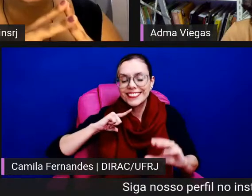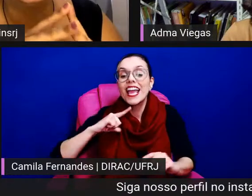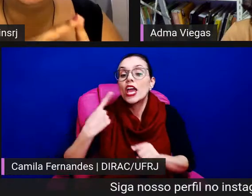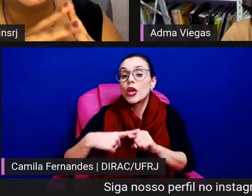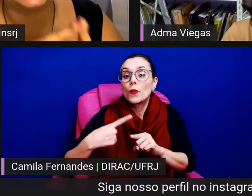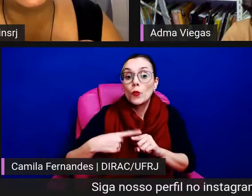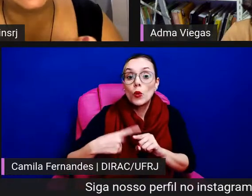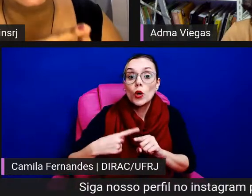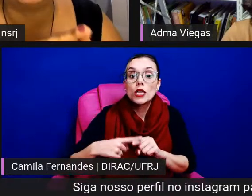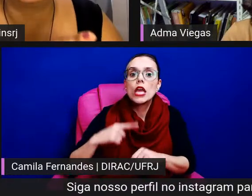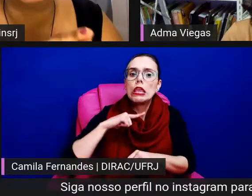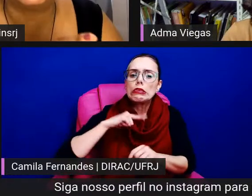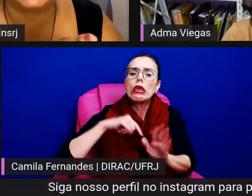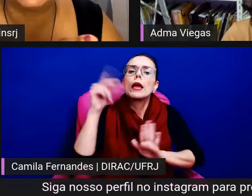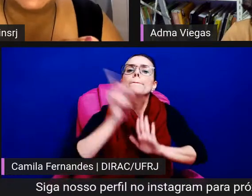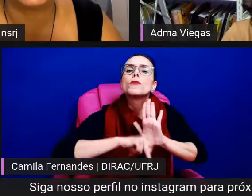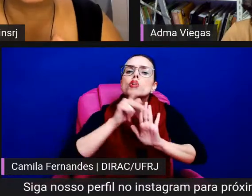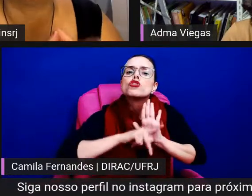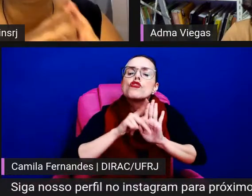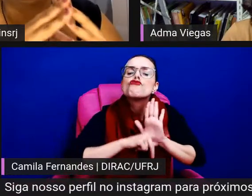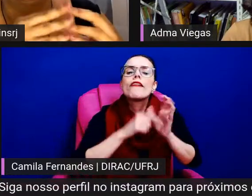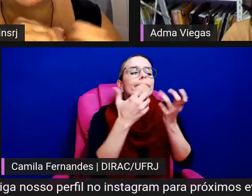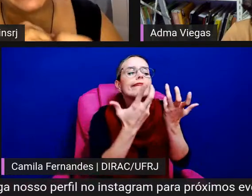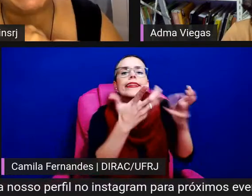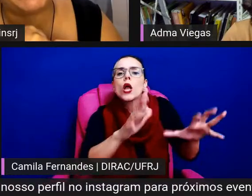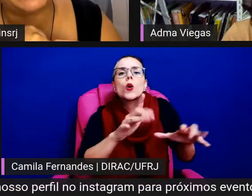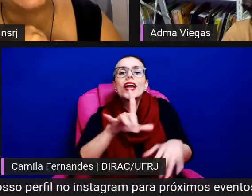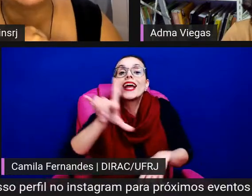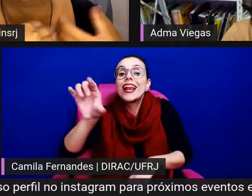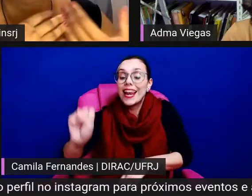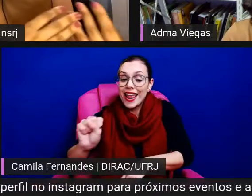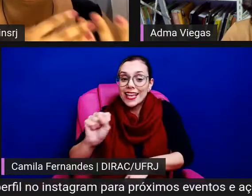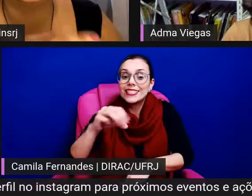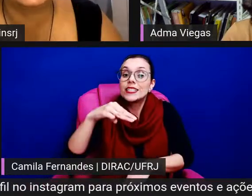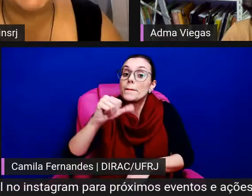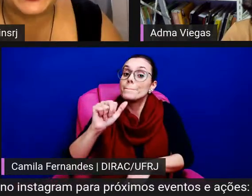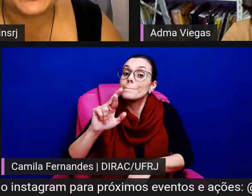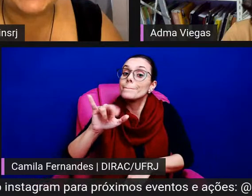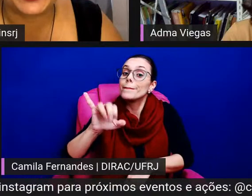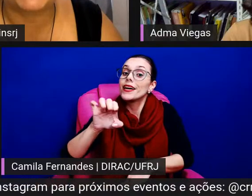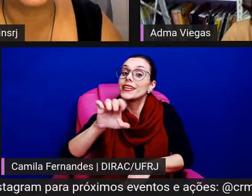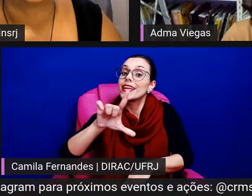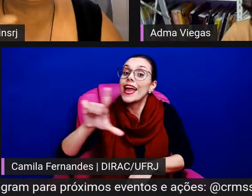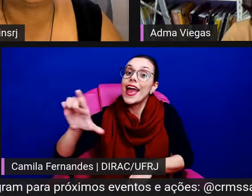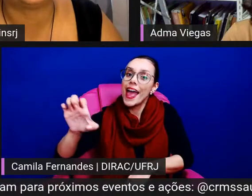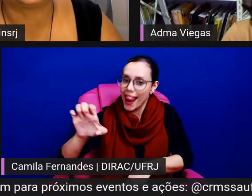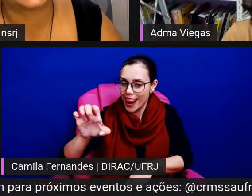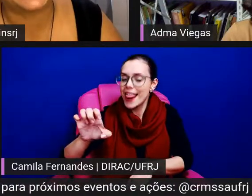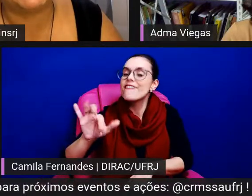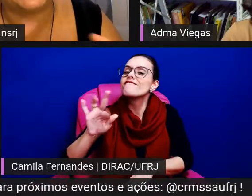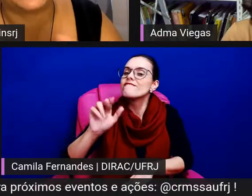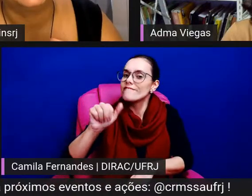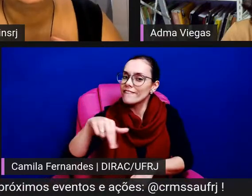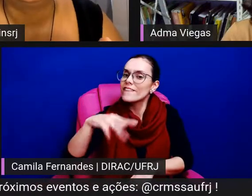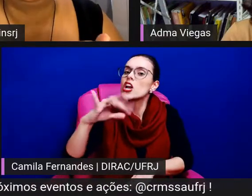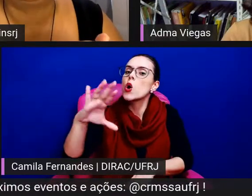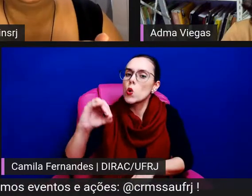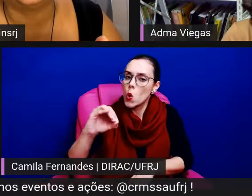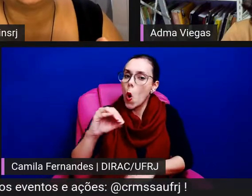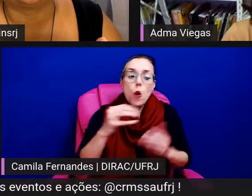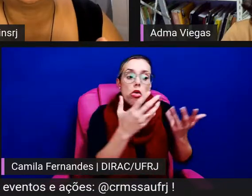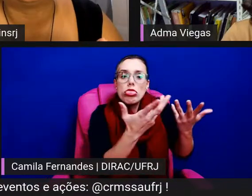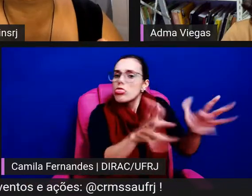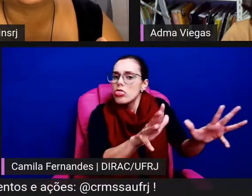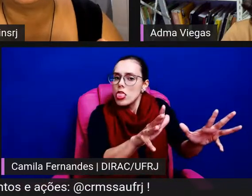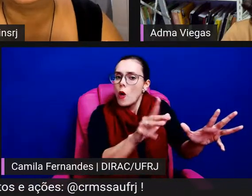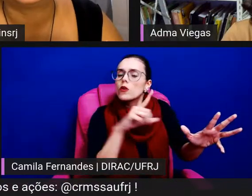rejeição do projeto de lei da visibilidade lésbica de autoria de Marielle Franco, que nós também ajudamos a construir, a escrever.